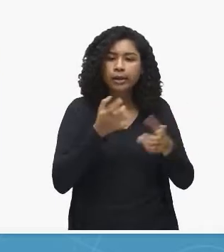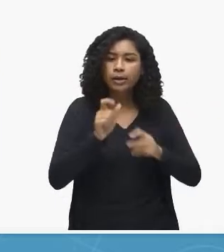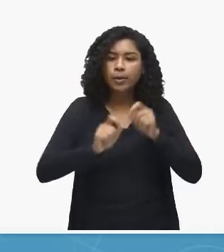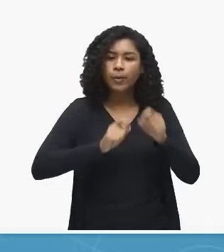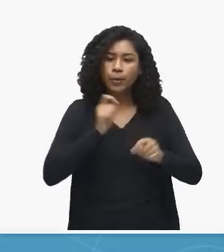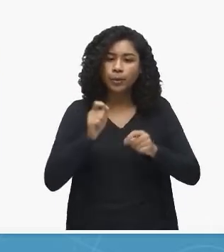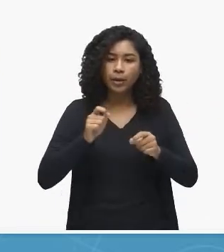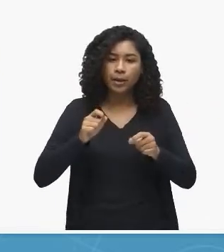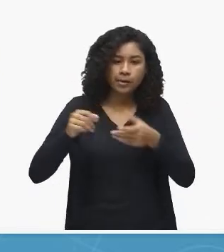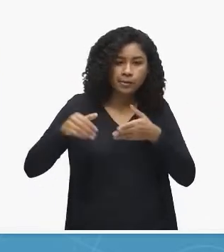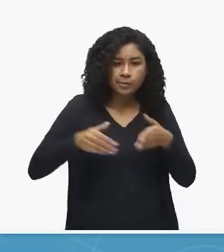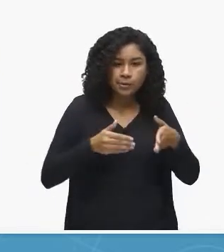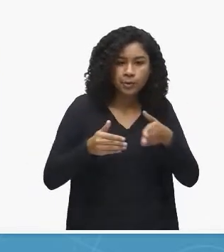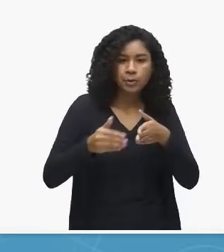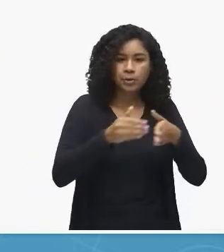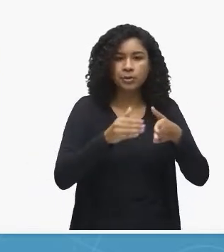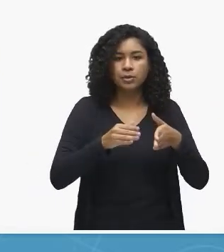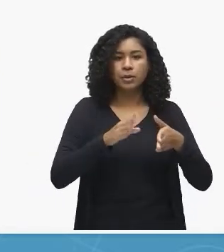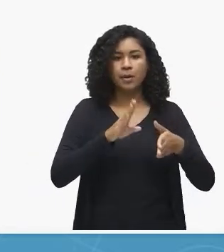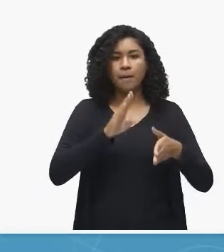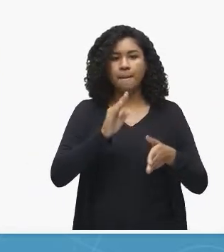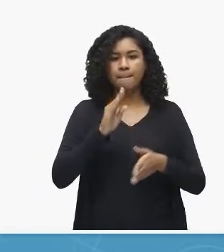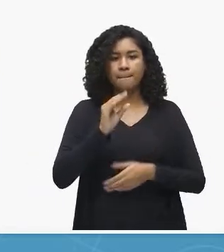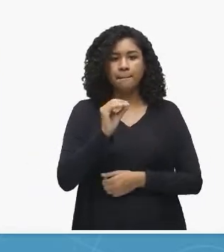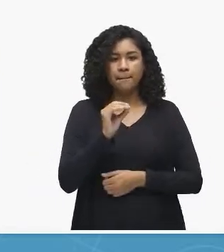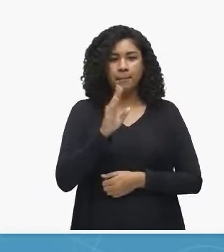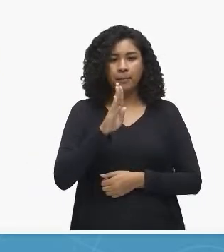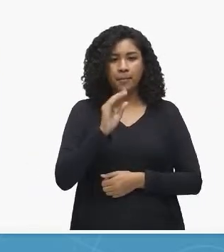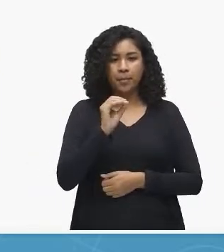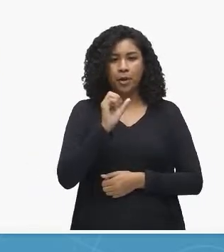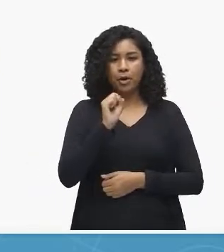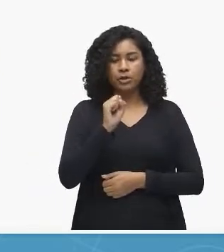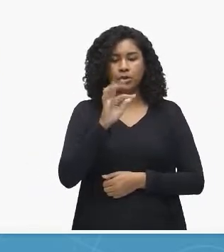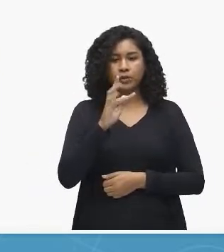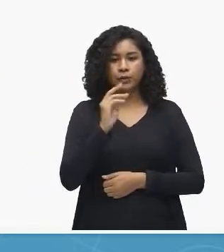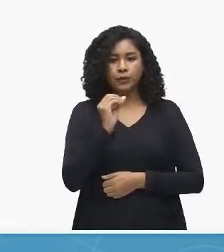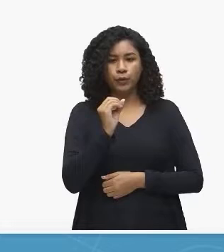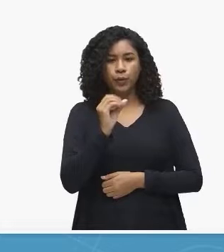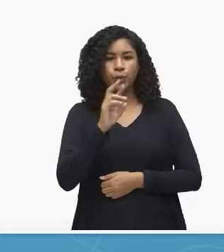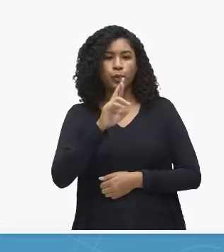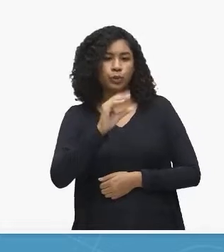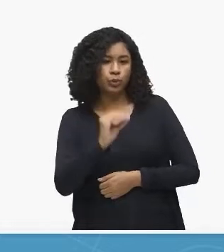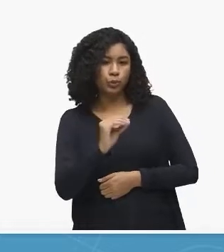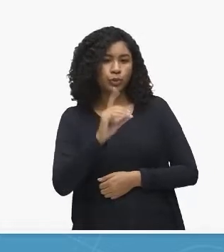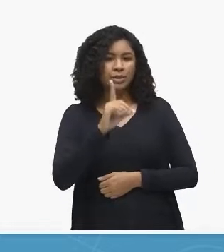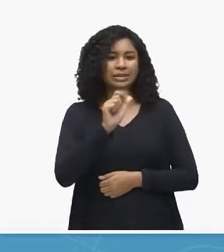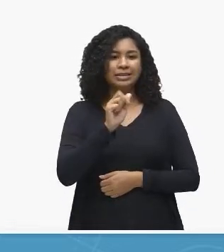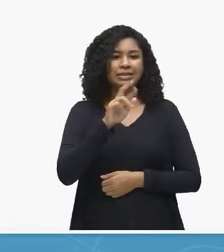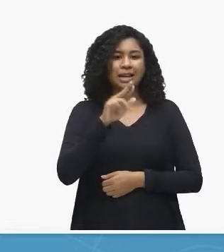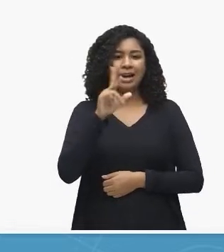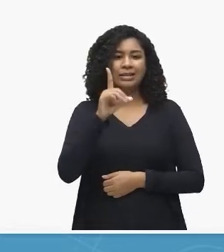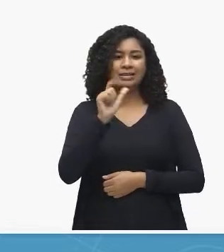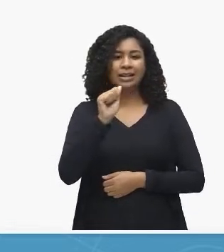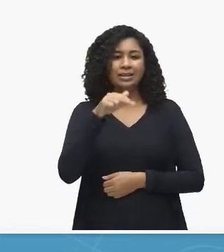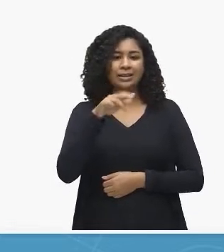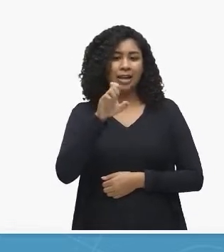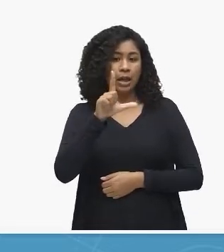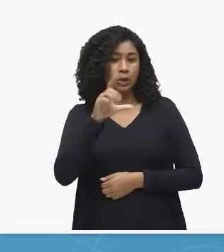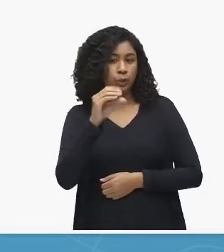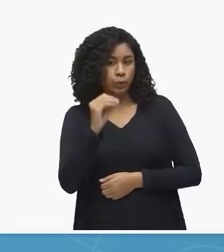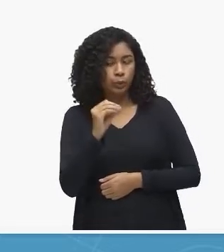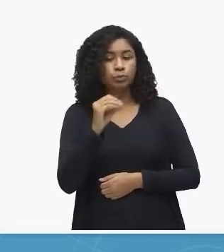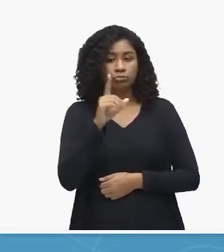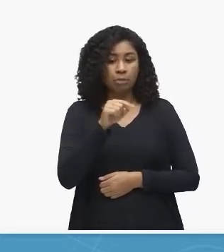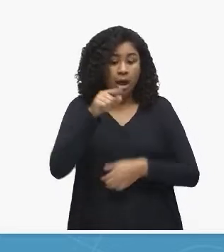de Bósforo e de Dardanelos, por onde escoava aí a produção